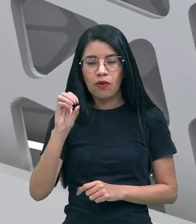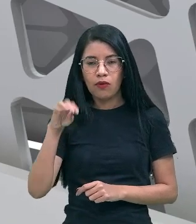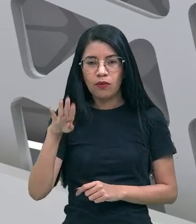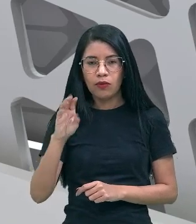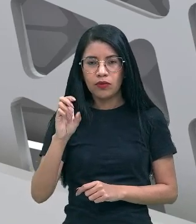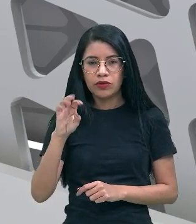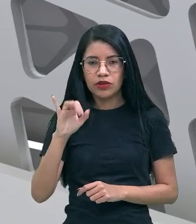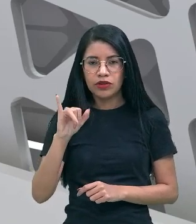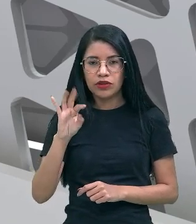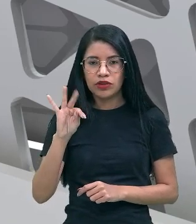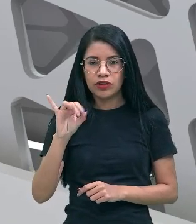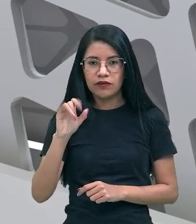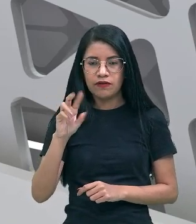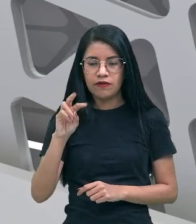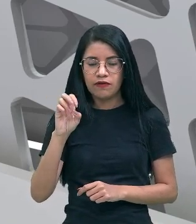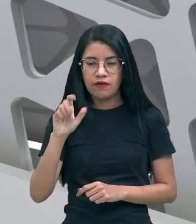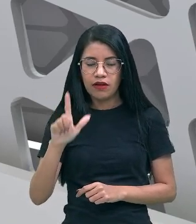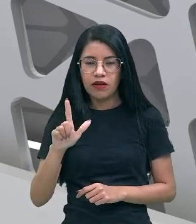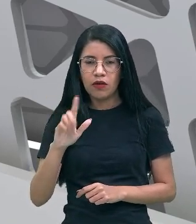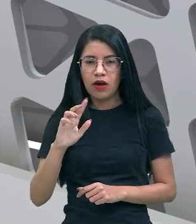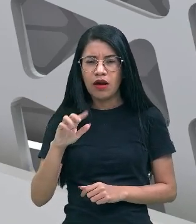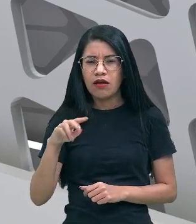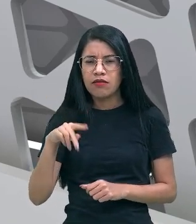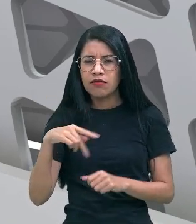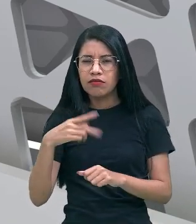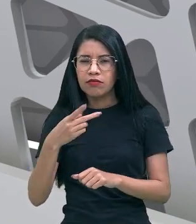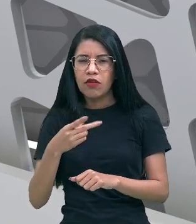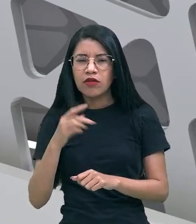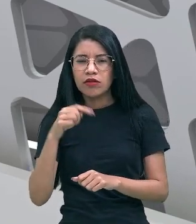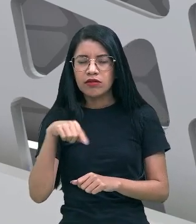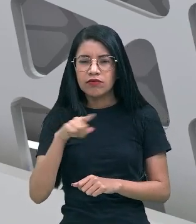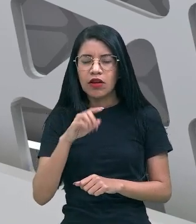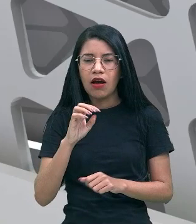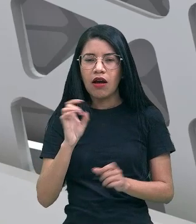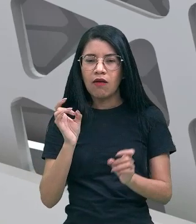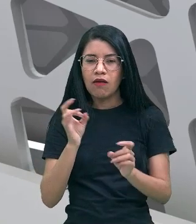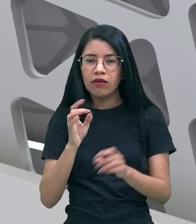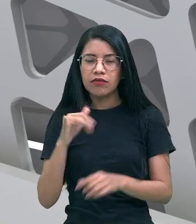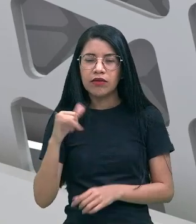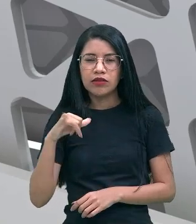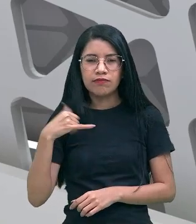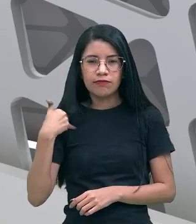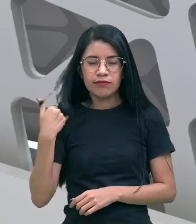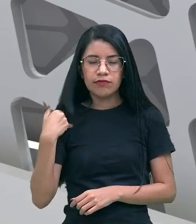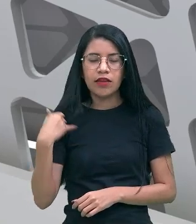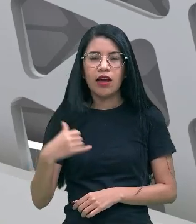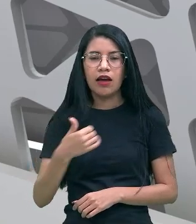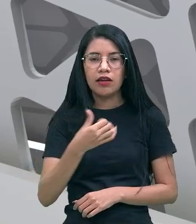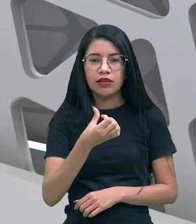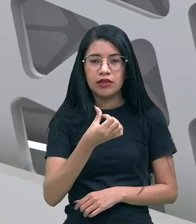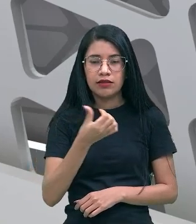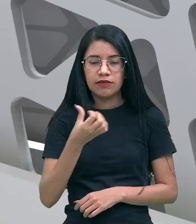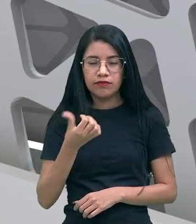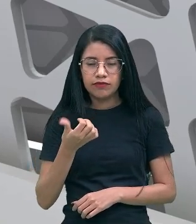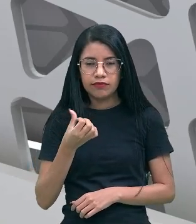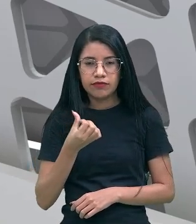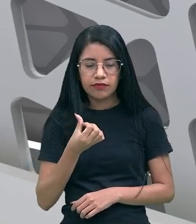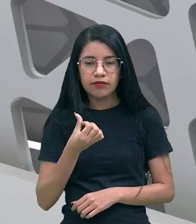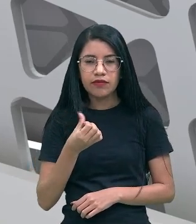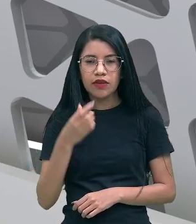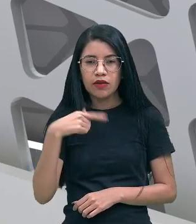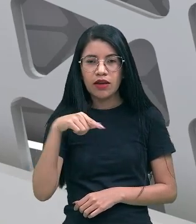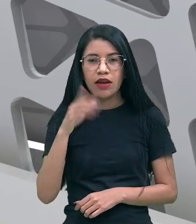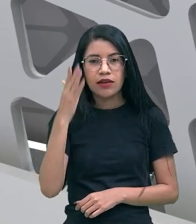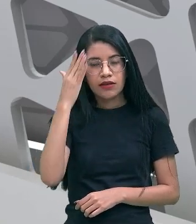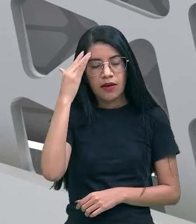Eu sei que daqui a pouco você vai já ter os seus 16 anos, você vai poder votar E é importante que você saiba disso, que é para